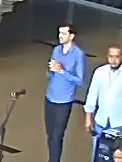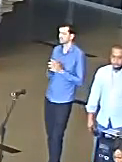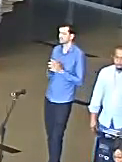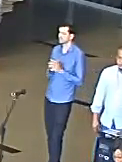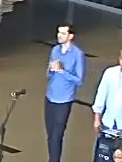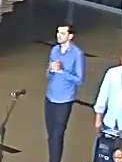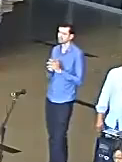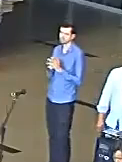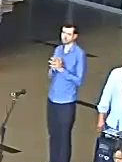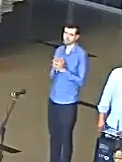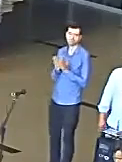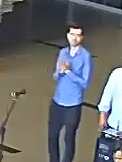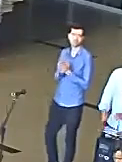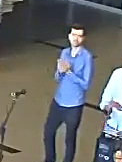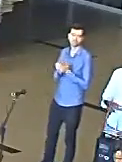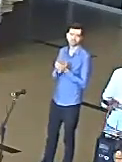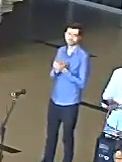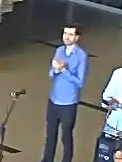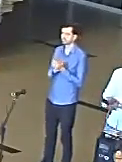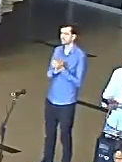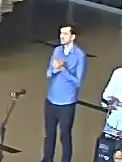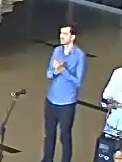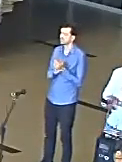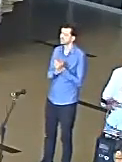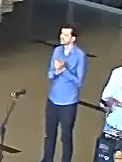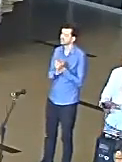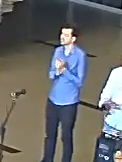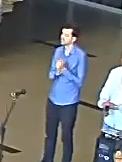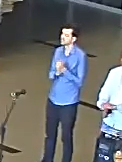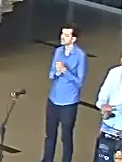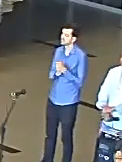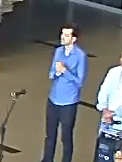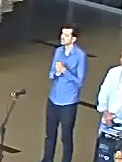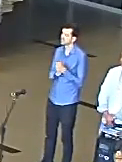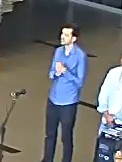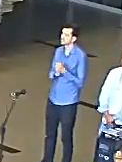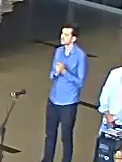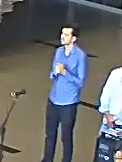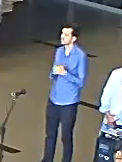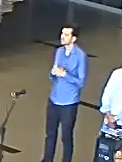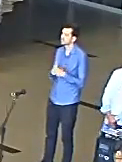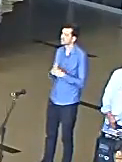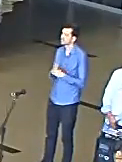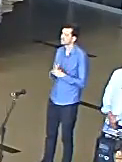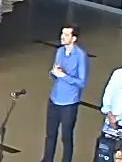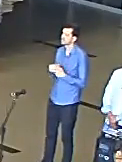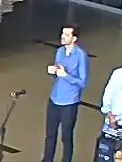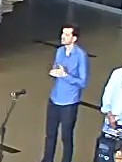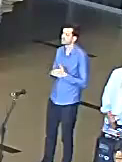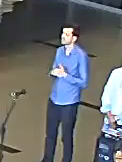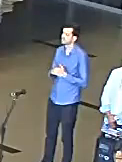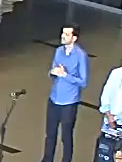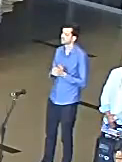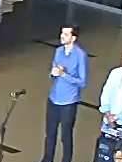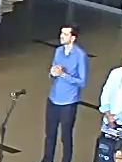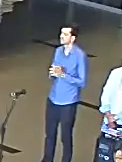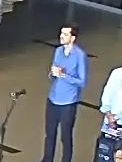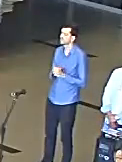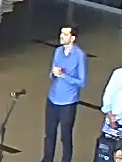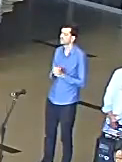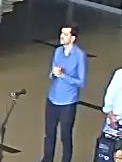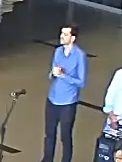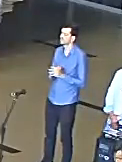muito obrigado muito obrigado Igor da Rocha Então antes de abrir a palavra